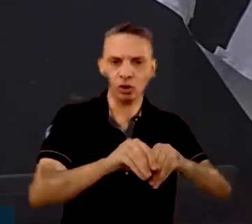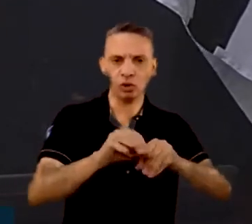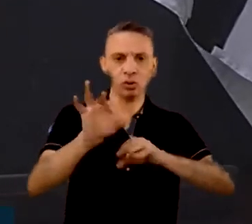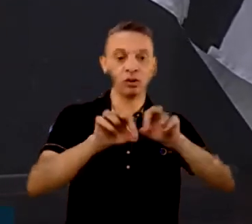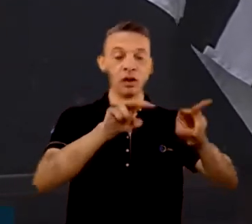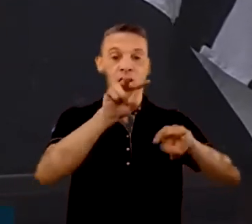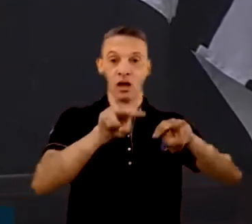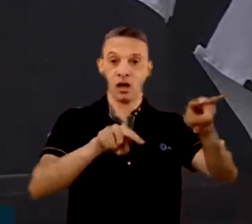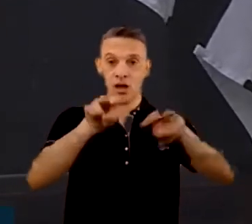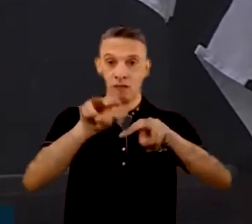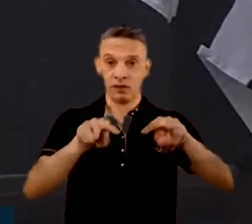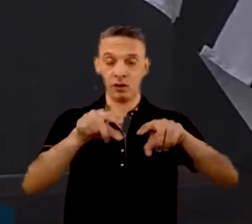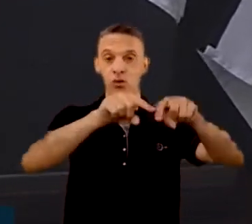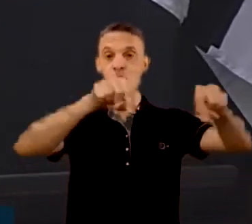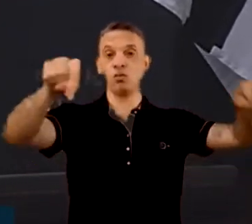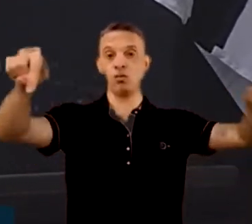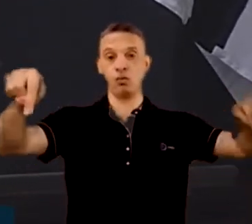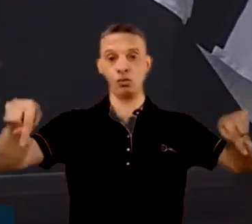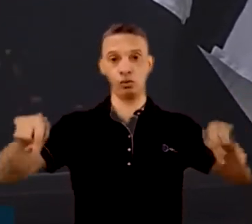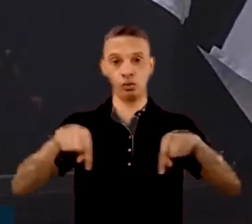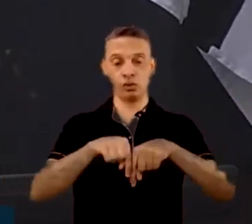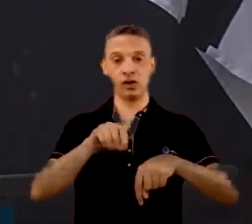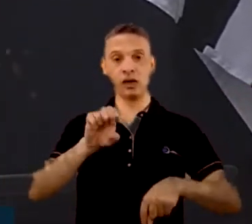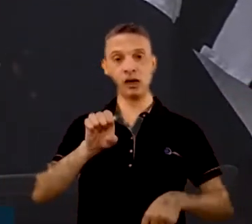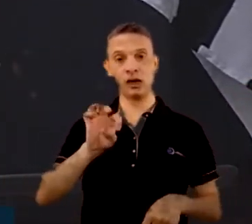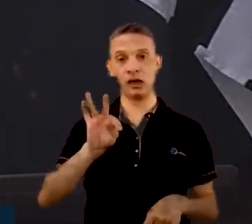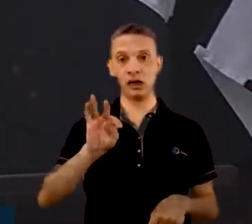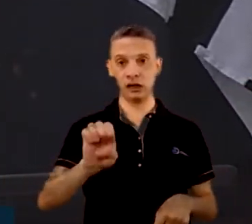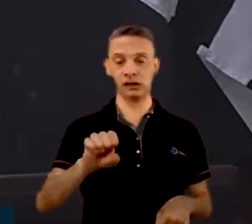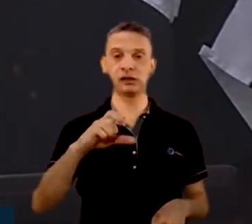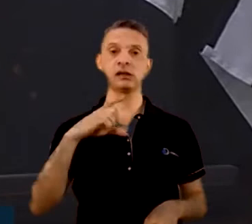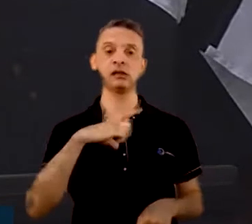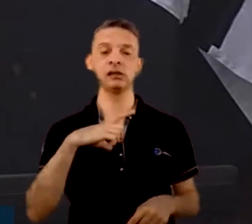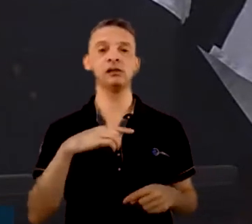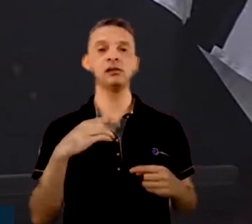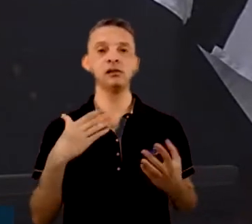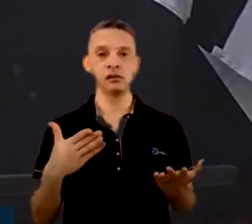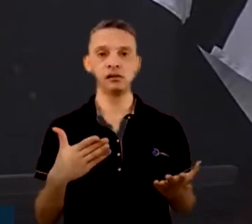o terreno à época que foi se contratar